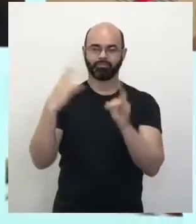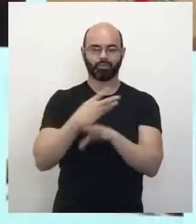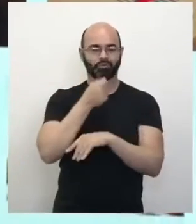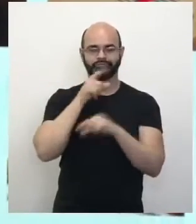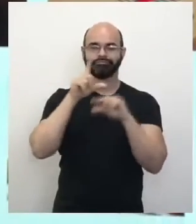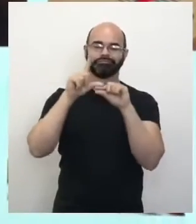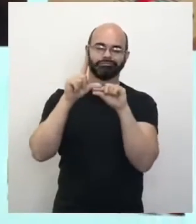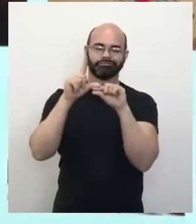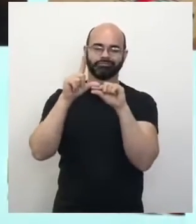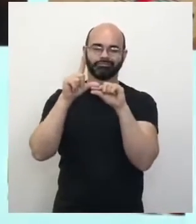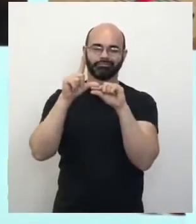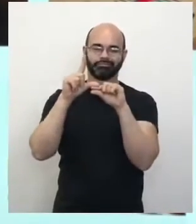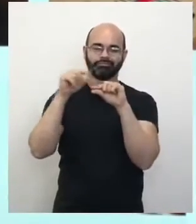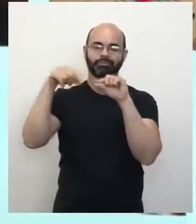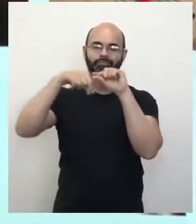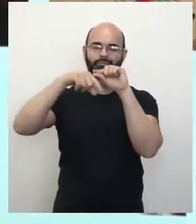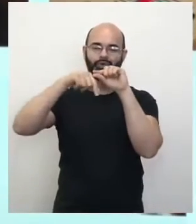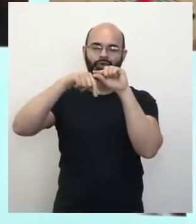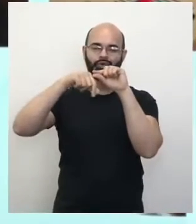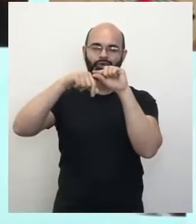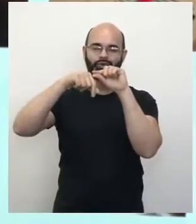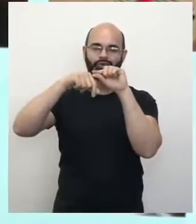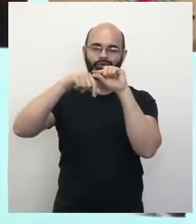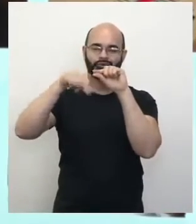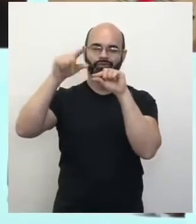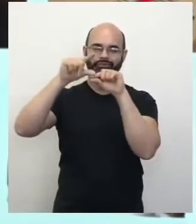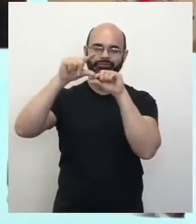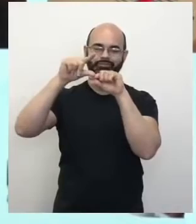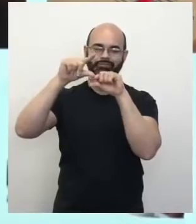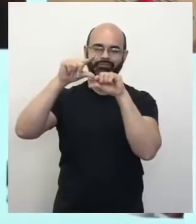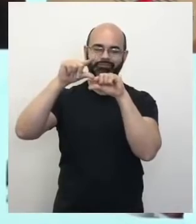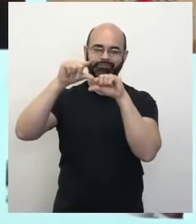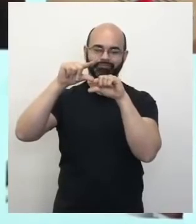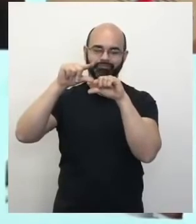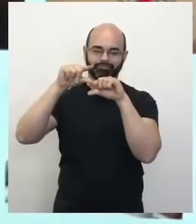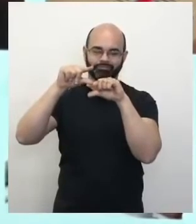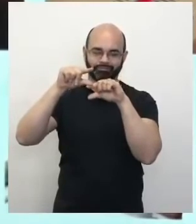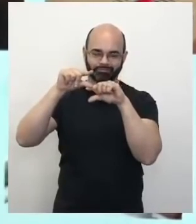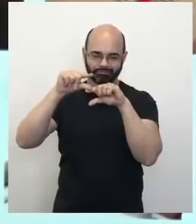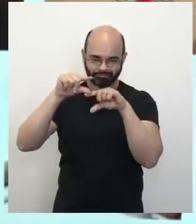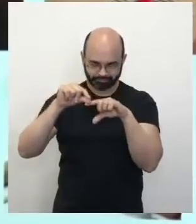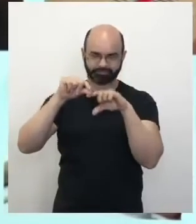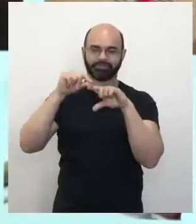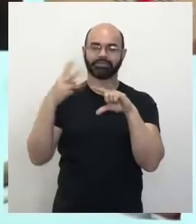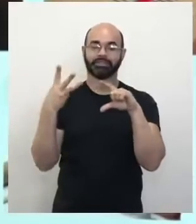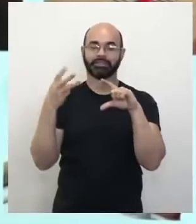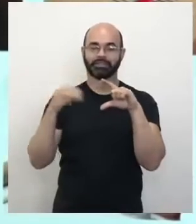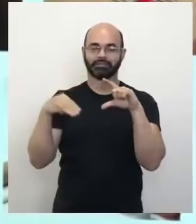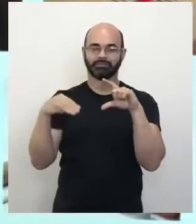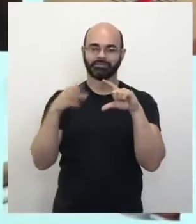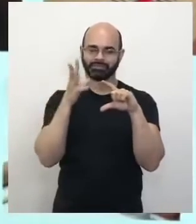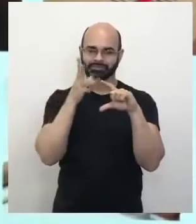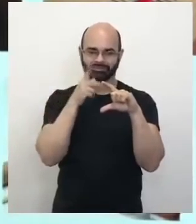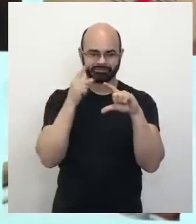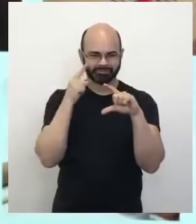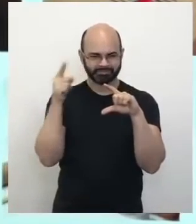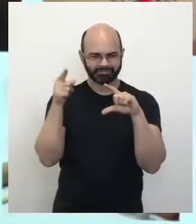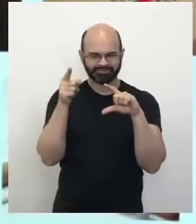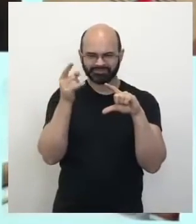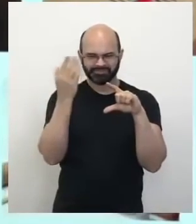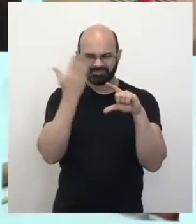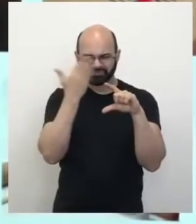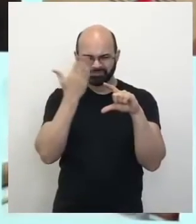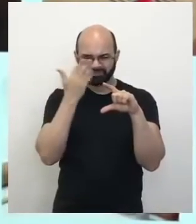aí. Então, ó, para essa areia cair todinha na parte de baixo aqui, ó, vai levar 30 minutos, né? E a areia tá caindo. Aqui não dá para vocês verem por